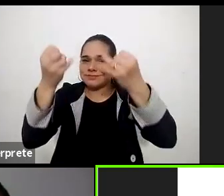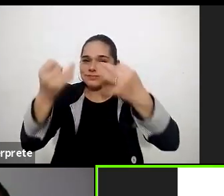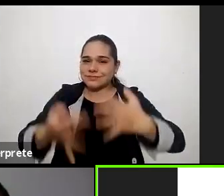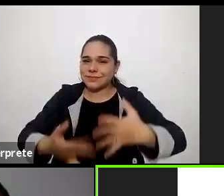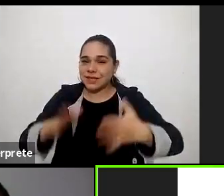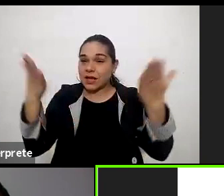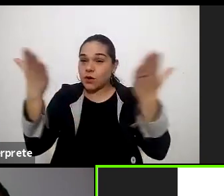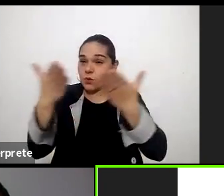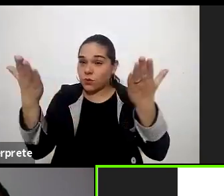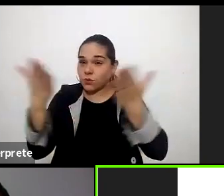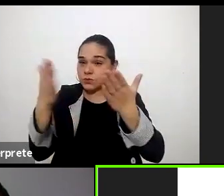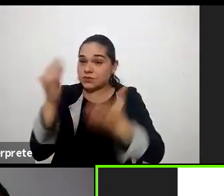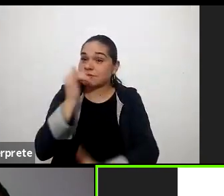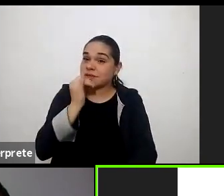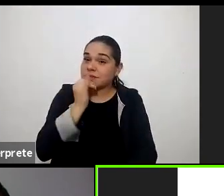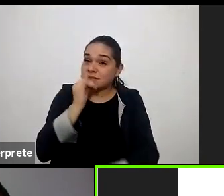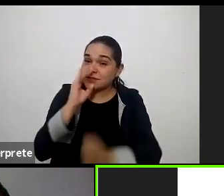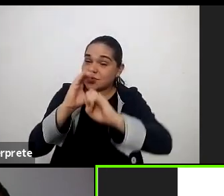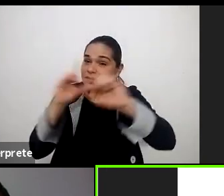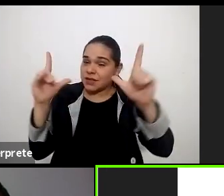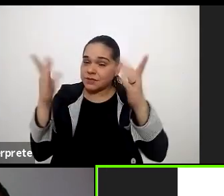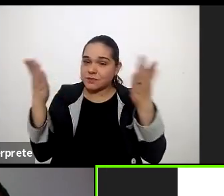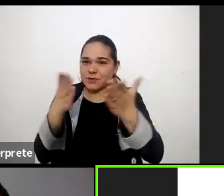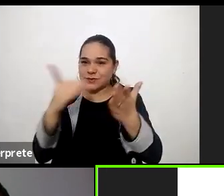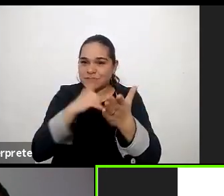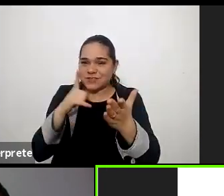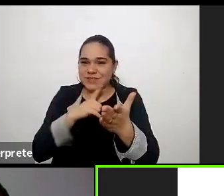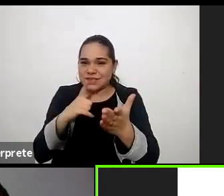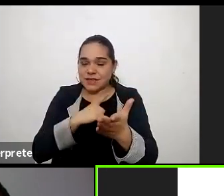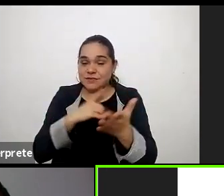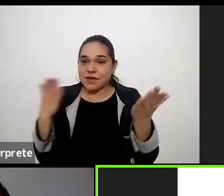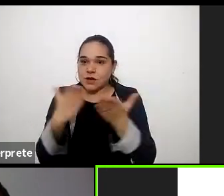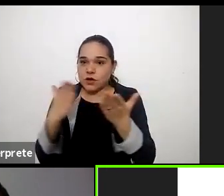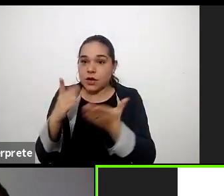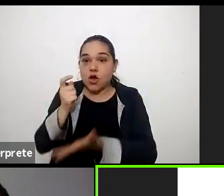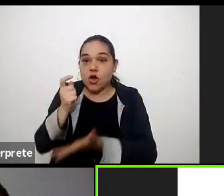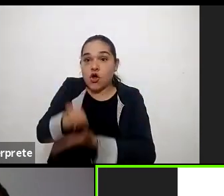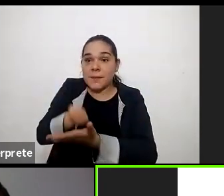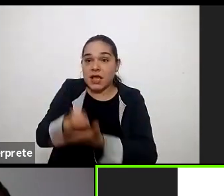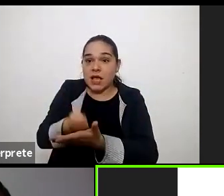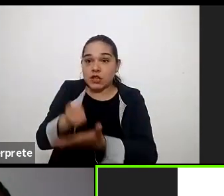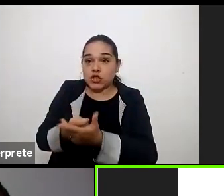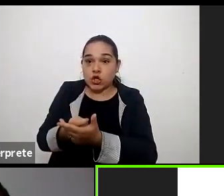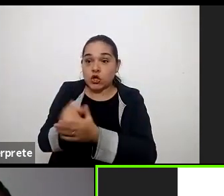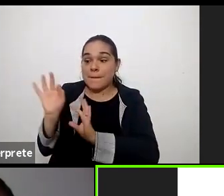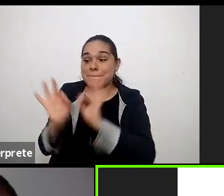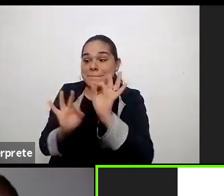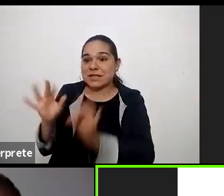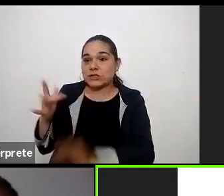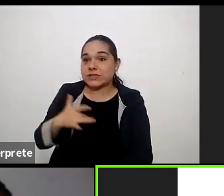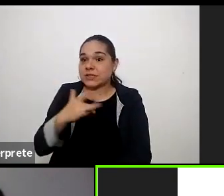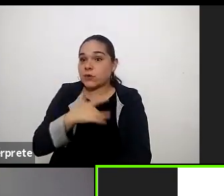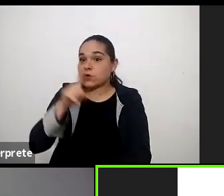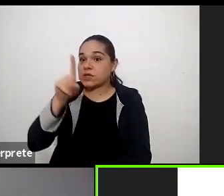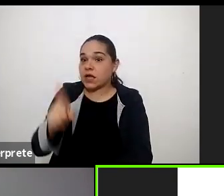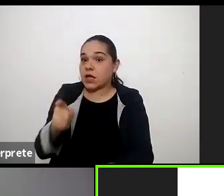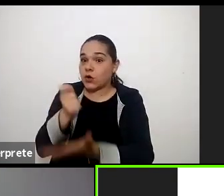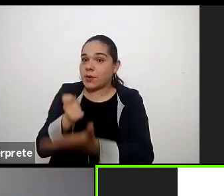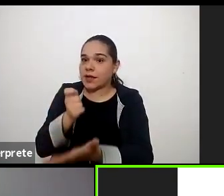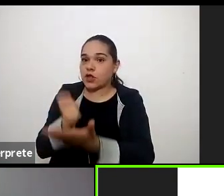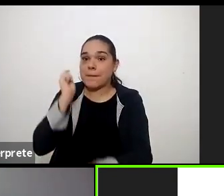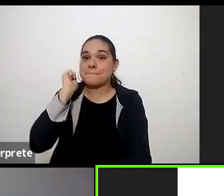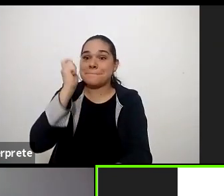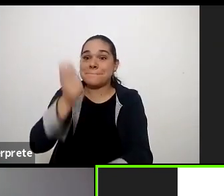teve um exemplo bem forte e hoje saiu aquela portaria que os planos de saúde a partir de agora são obrigados a custear